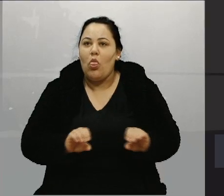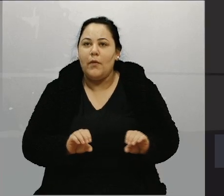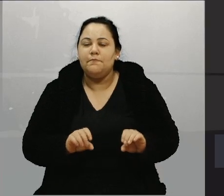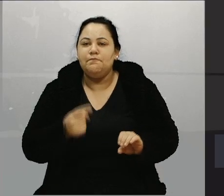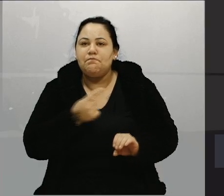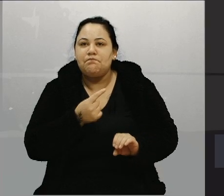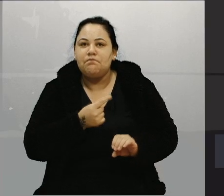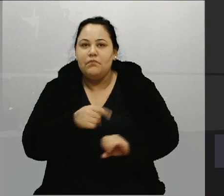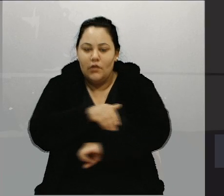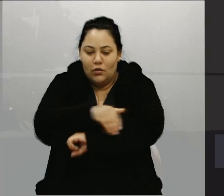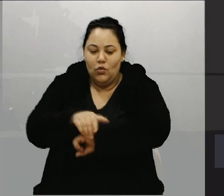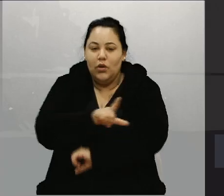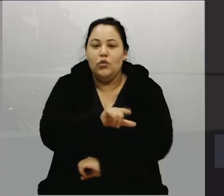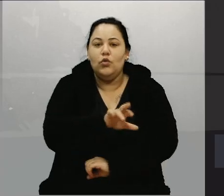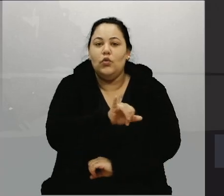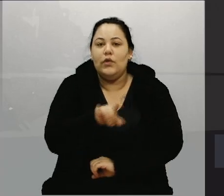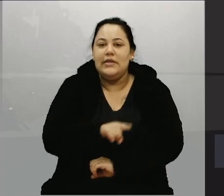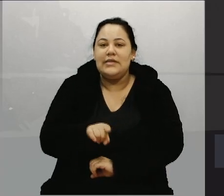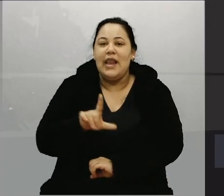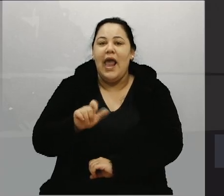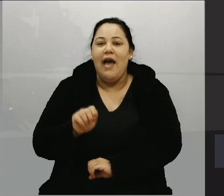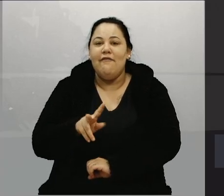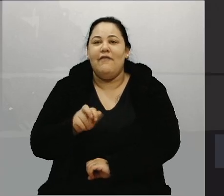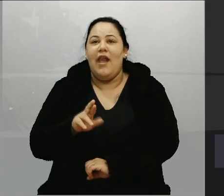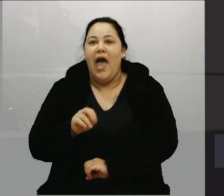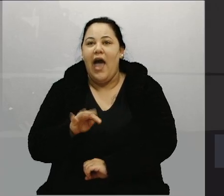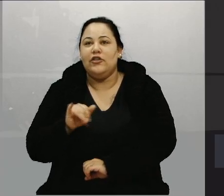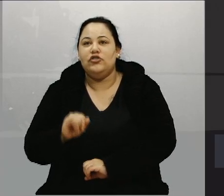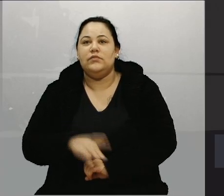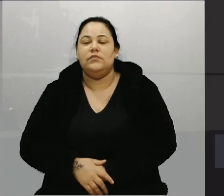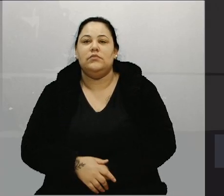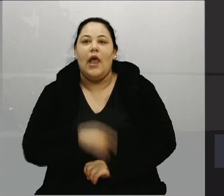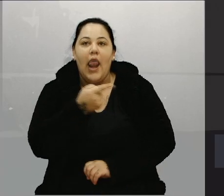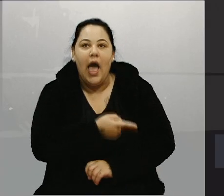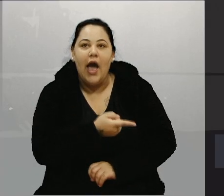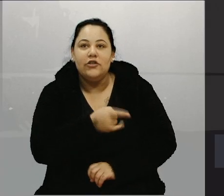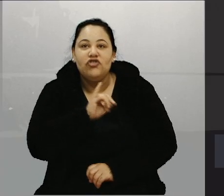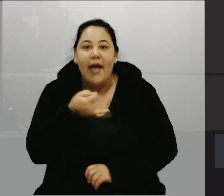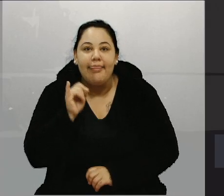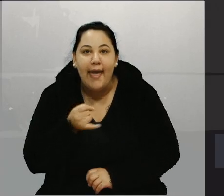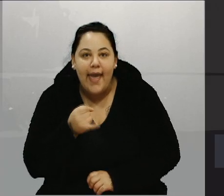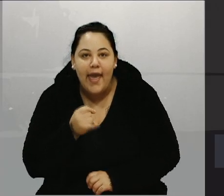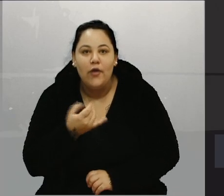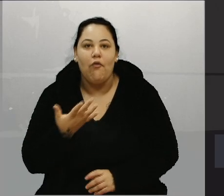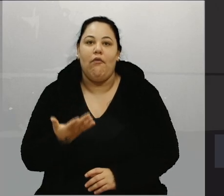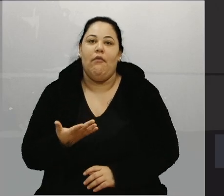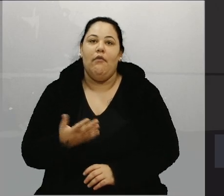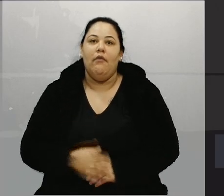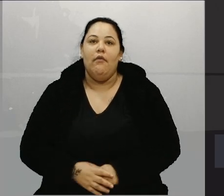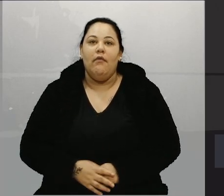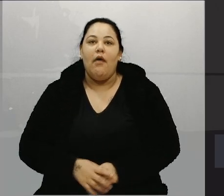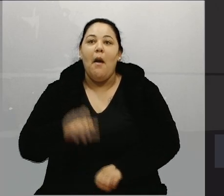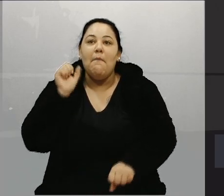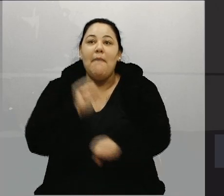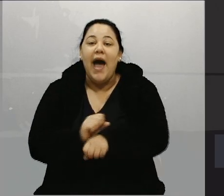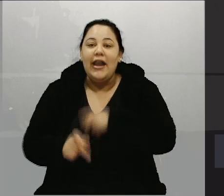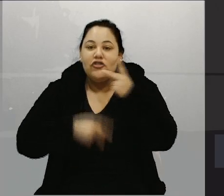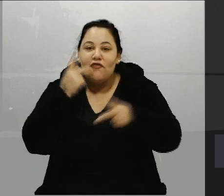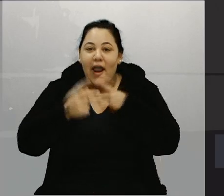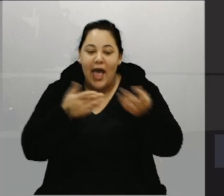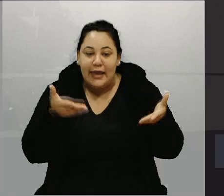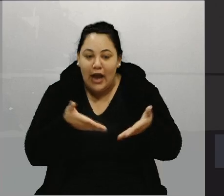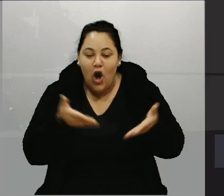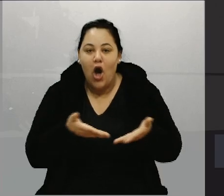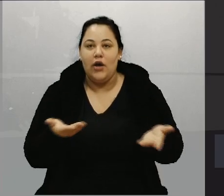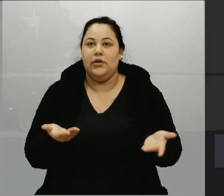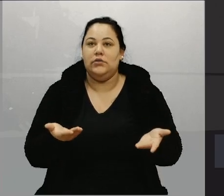na Luiz Lavrati, no São Caetano. Tá lá, desde janeiro. Parem de dizer que foi agora. Isso aí é desde